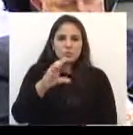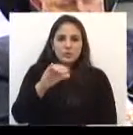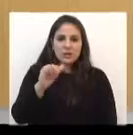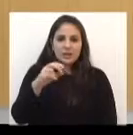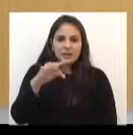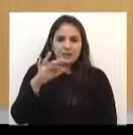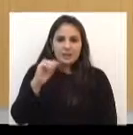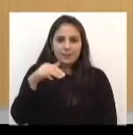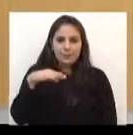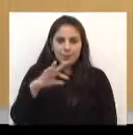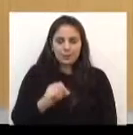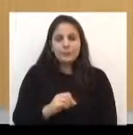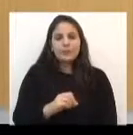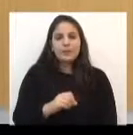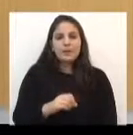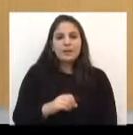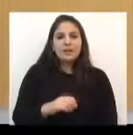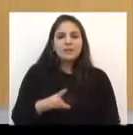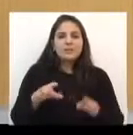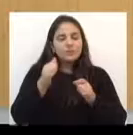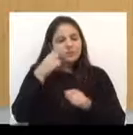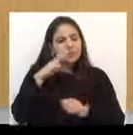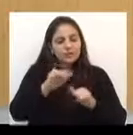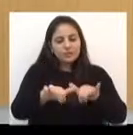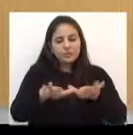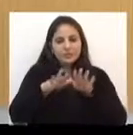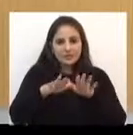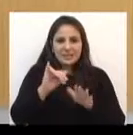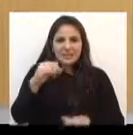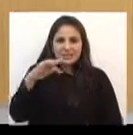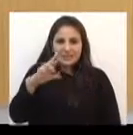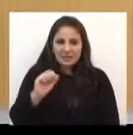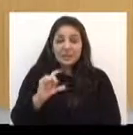da Codepos. Assista à sessão plenária na íntegra